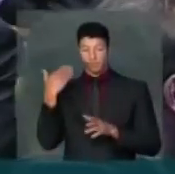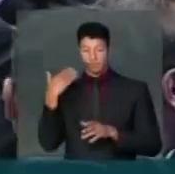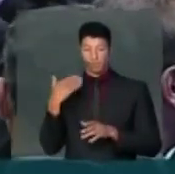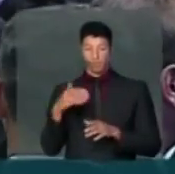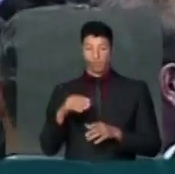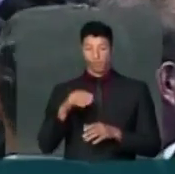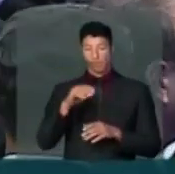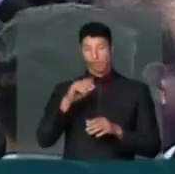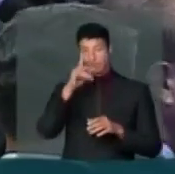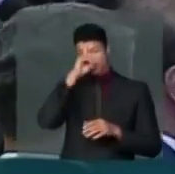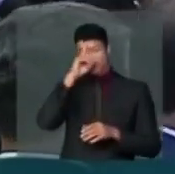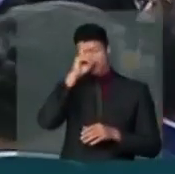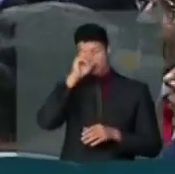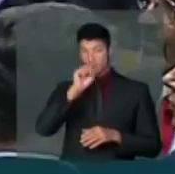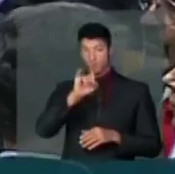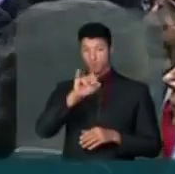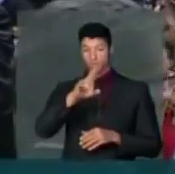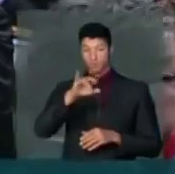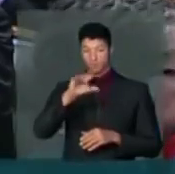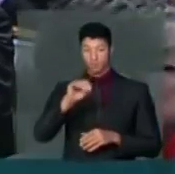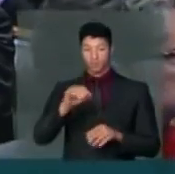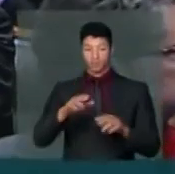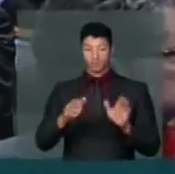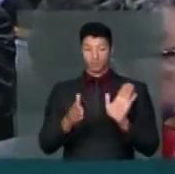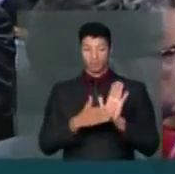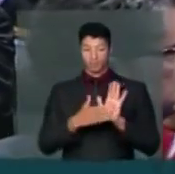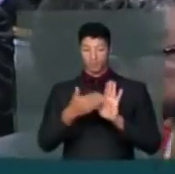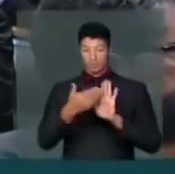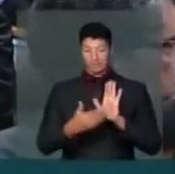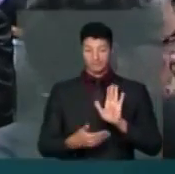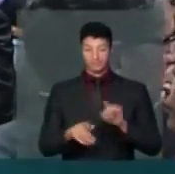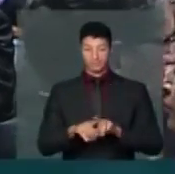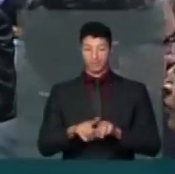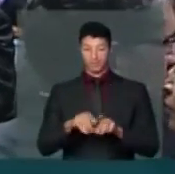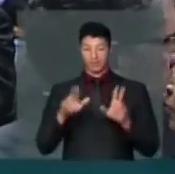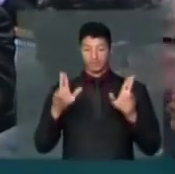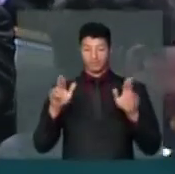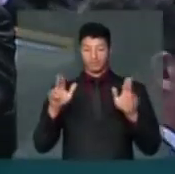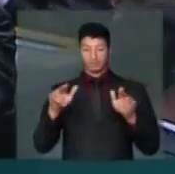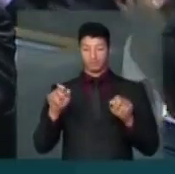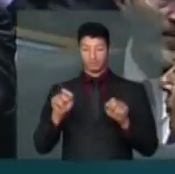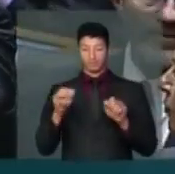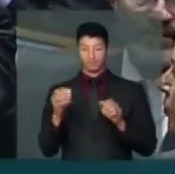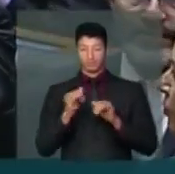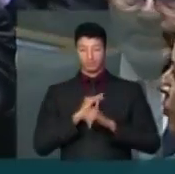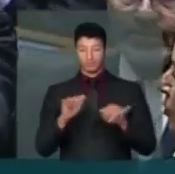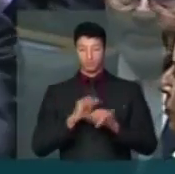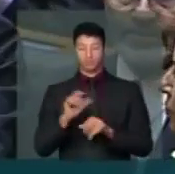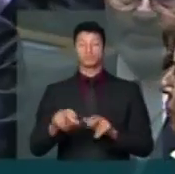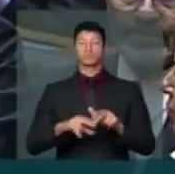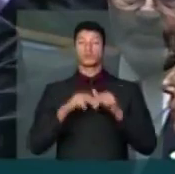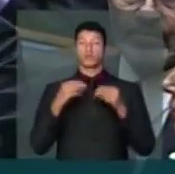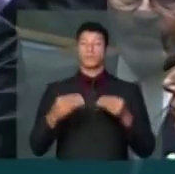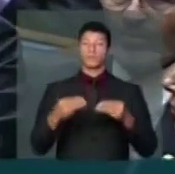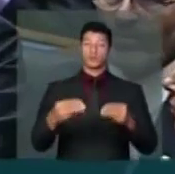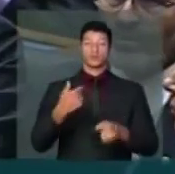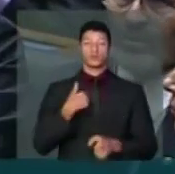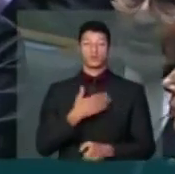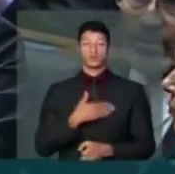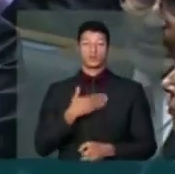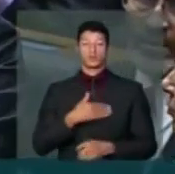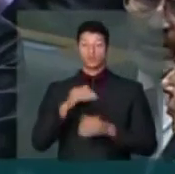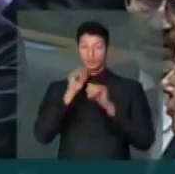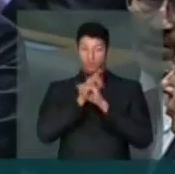ao Hospital Sírio-Libanês. E por se tratar de um assunto que foi aqui mencionado pelo senhor ministro, eu gostaria